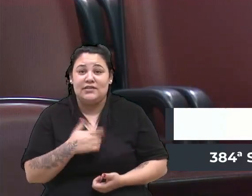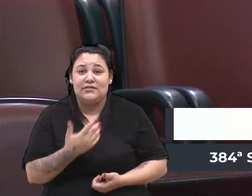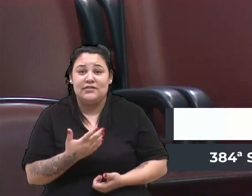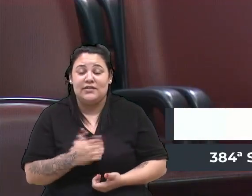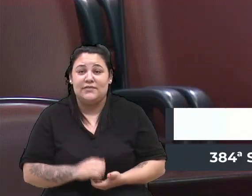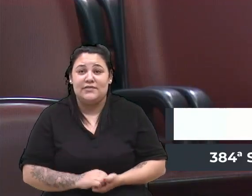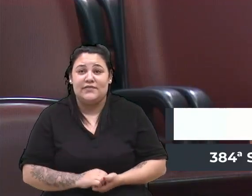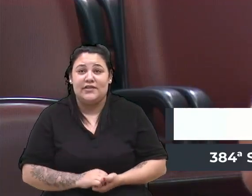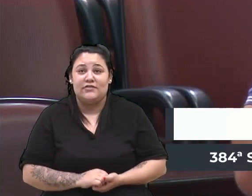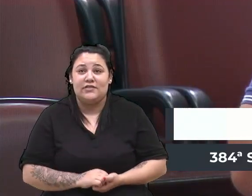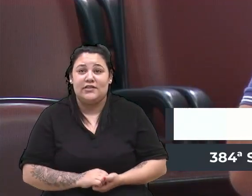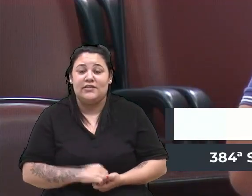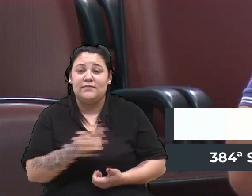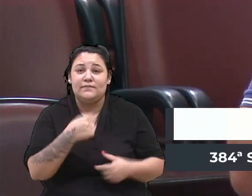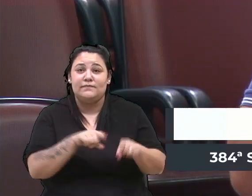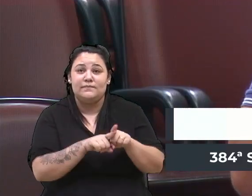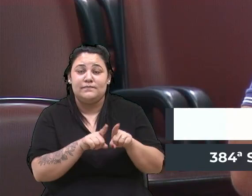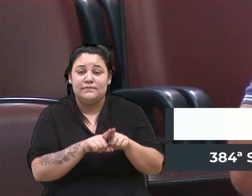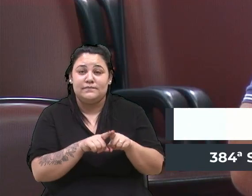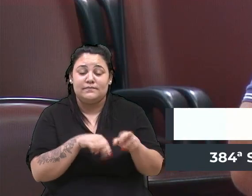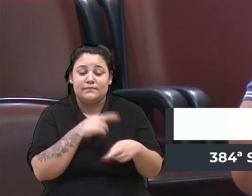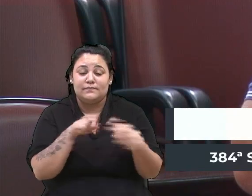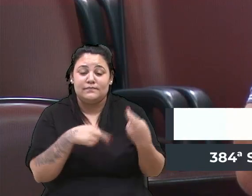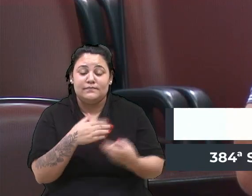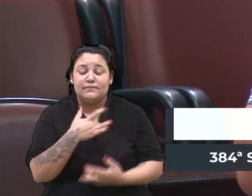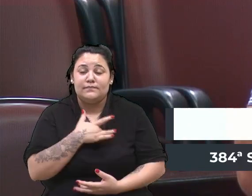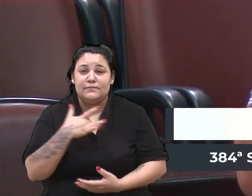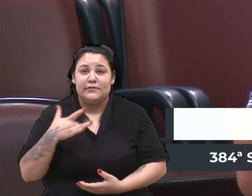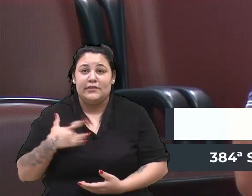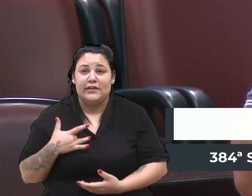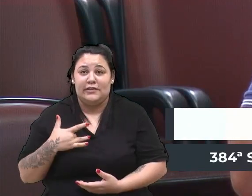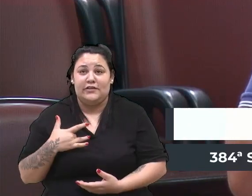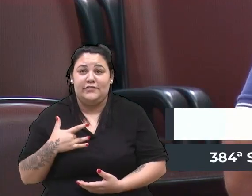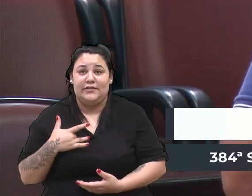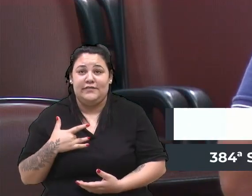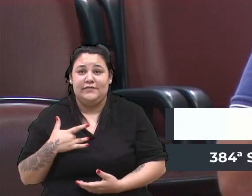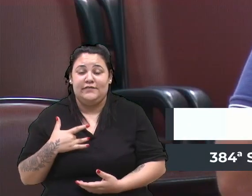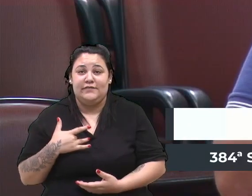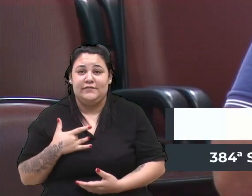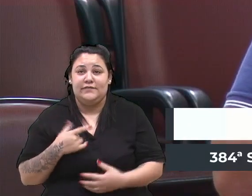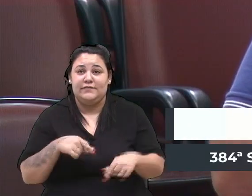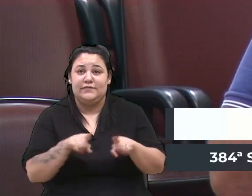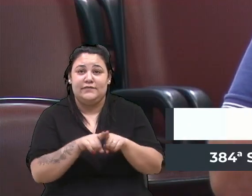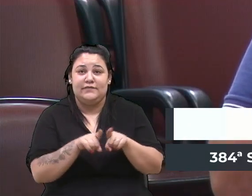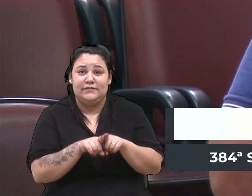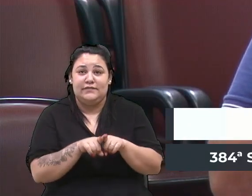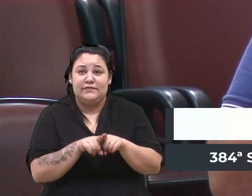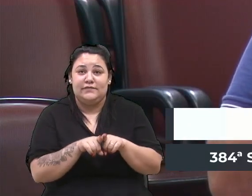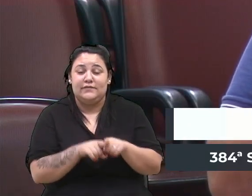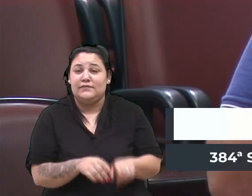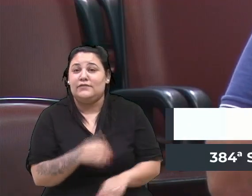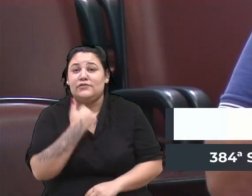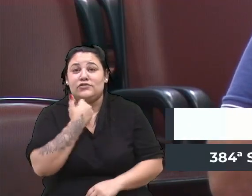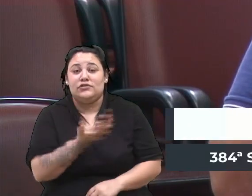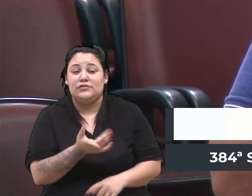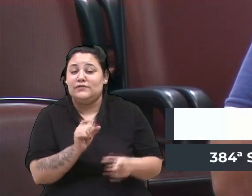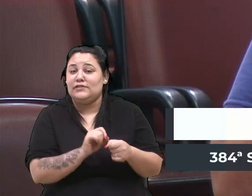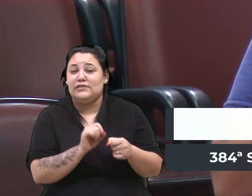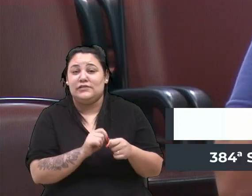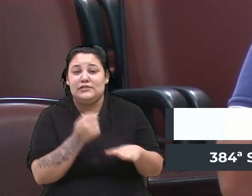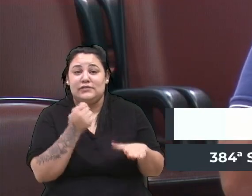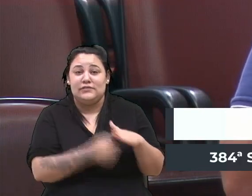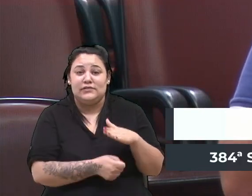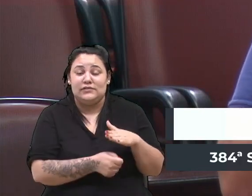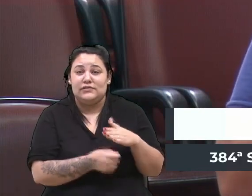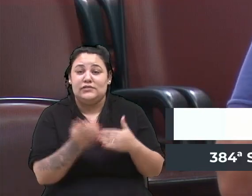E essa questão da saúde, ela é o centro de tudo. Porque não adianta a gente fazer investimentos em todas as áreas se a